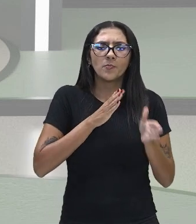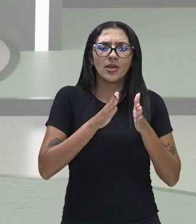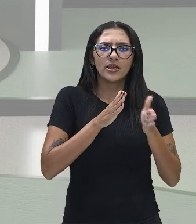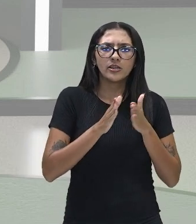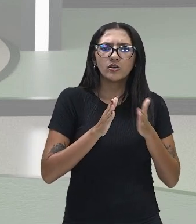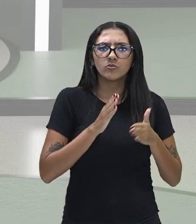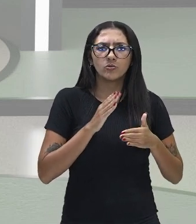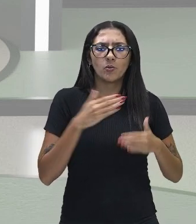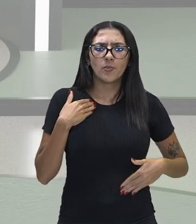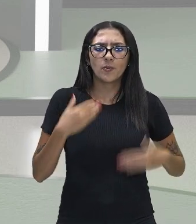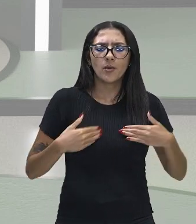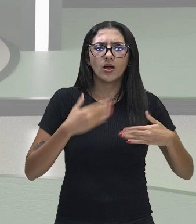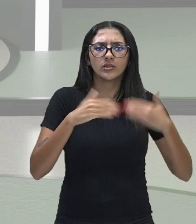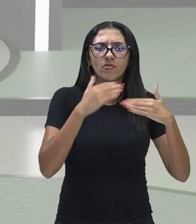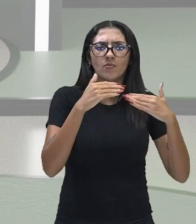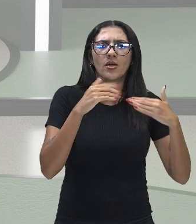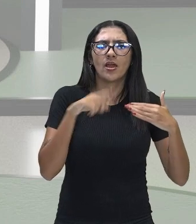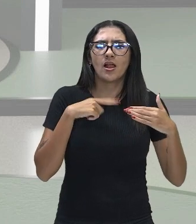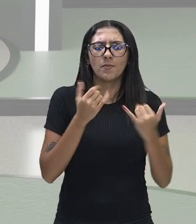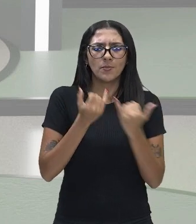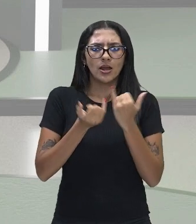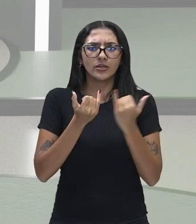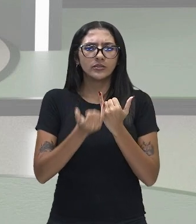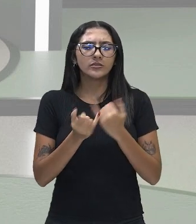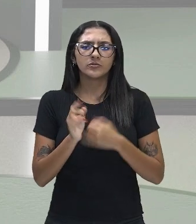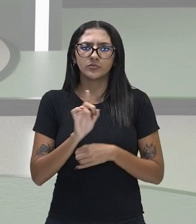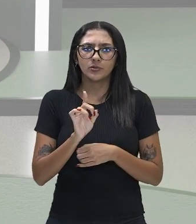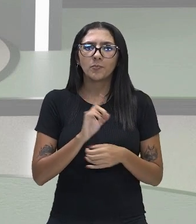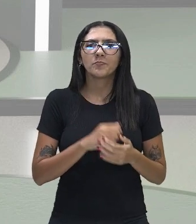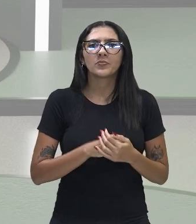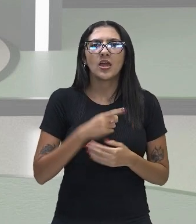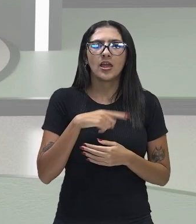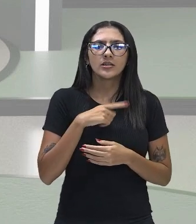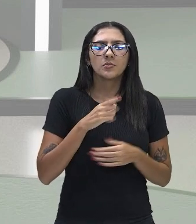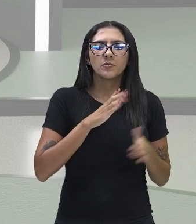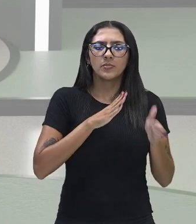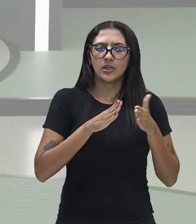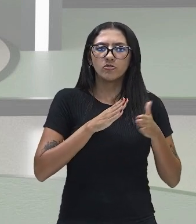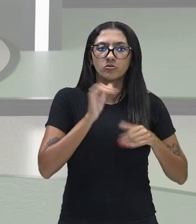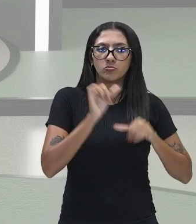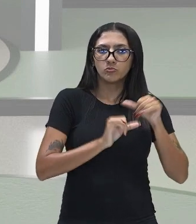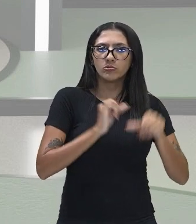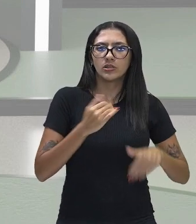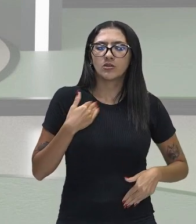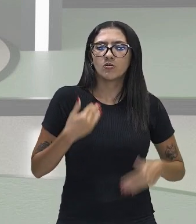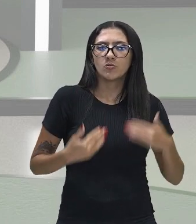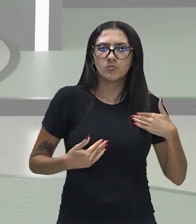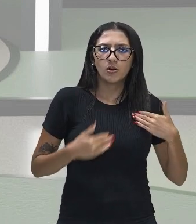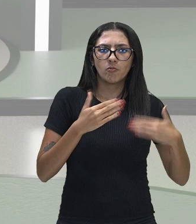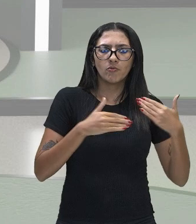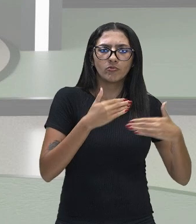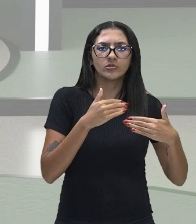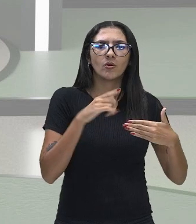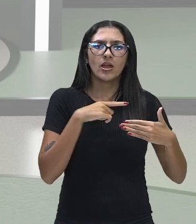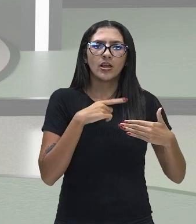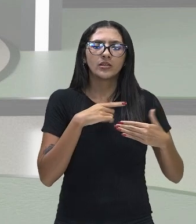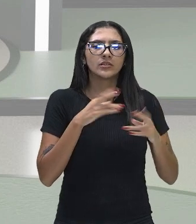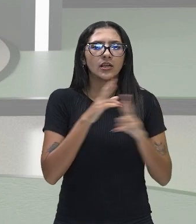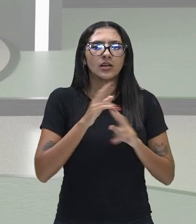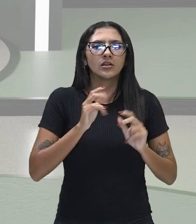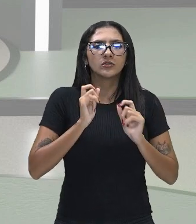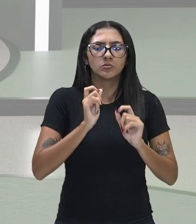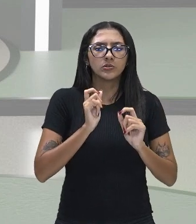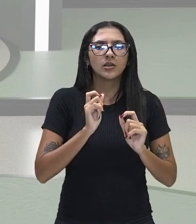coisa que a adolescência? Não. A puberdade, ela está associada à